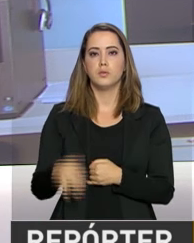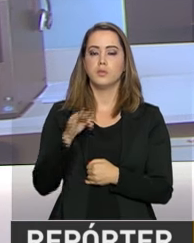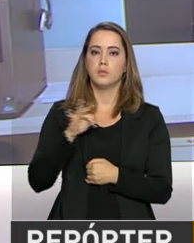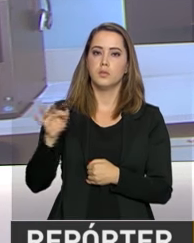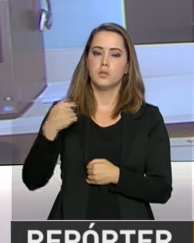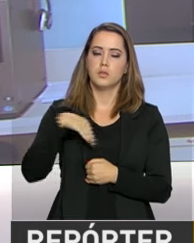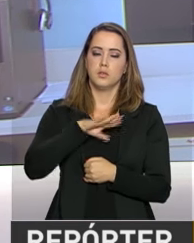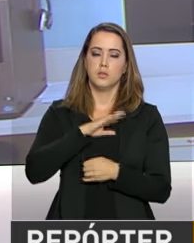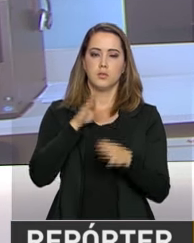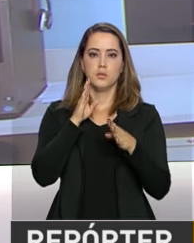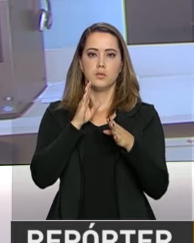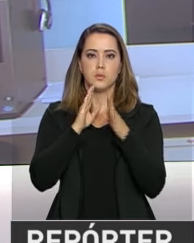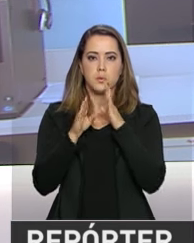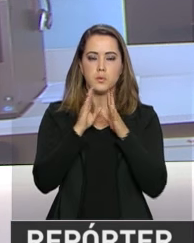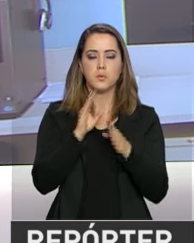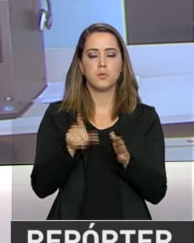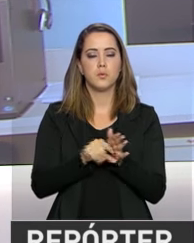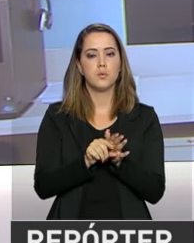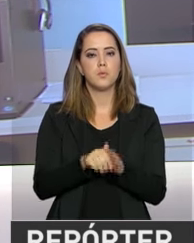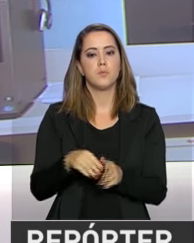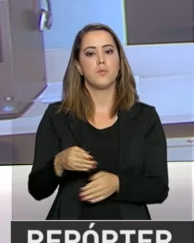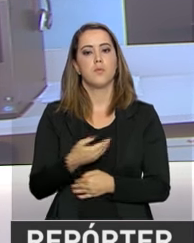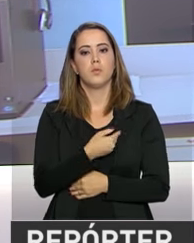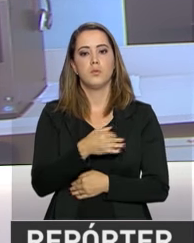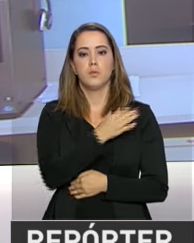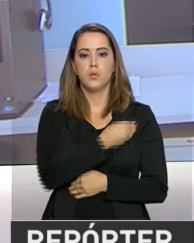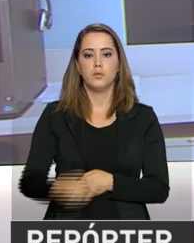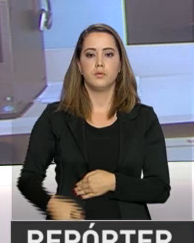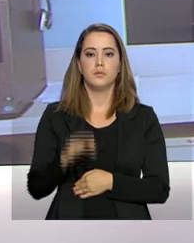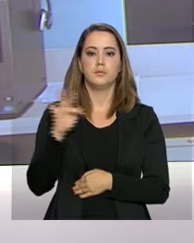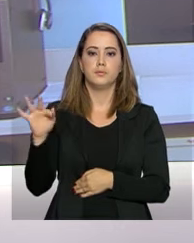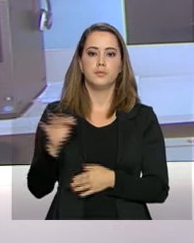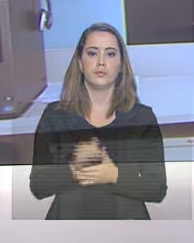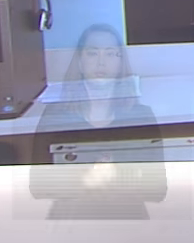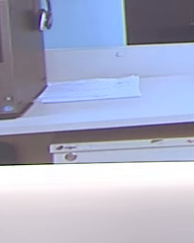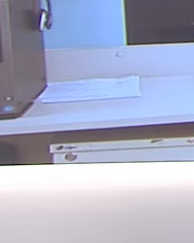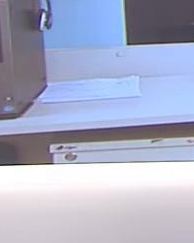sociais. Continue com a gente. NBR, a TV do governo